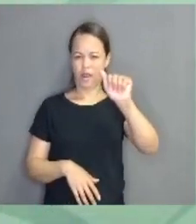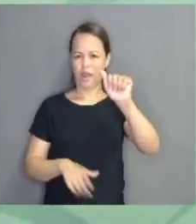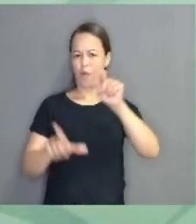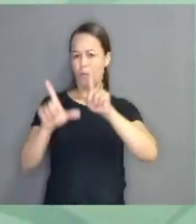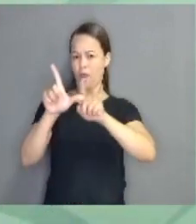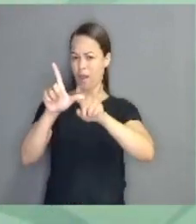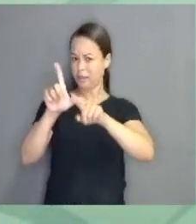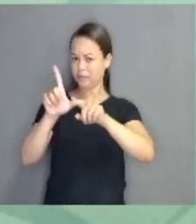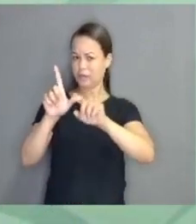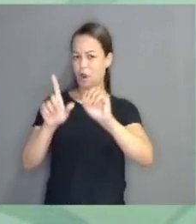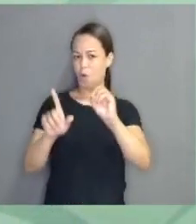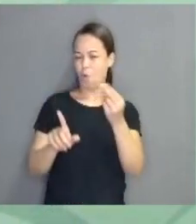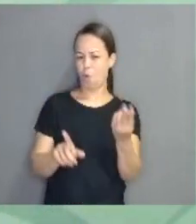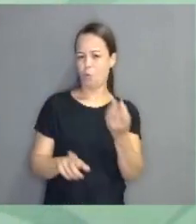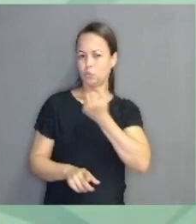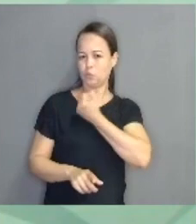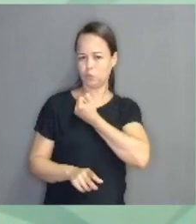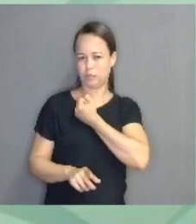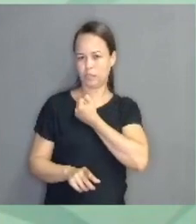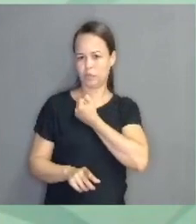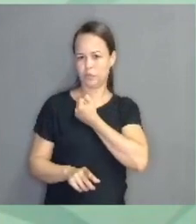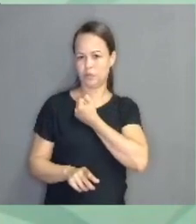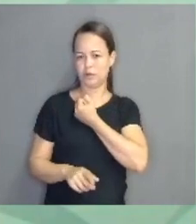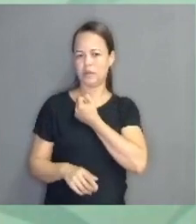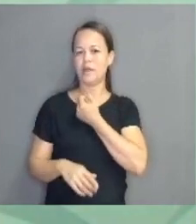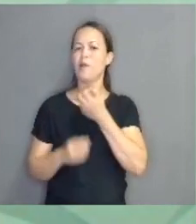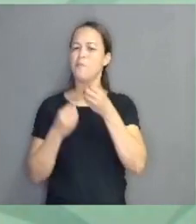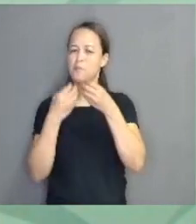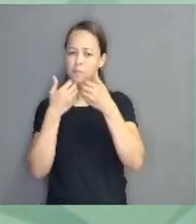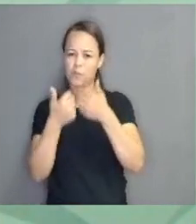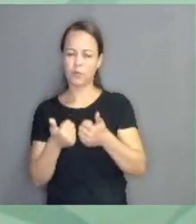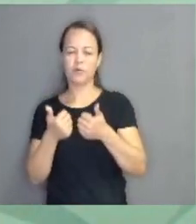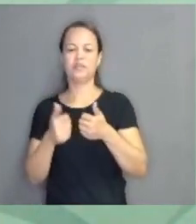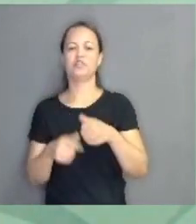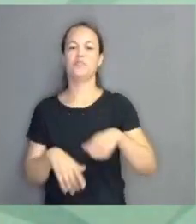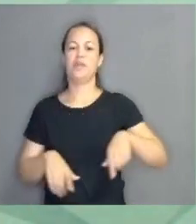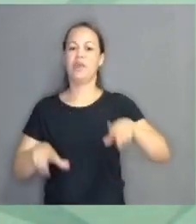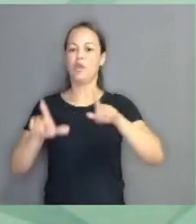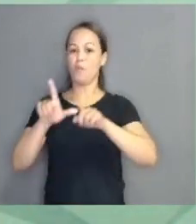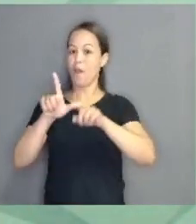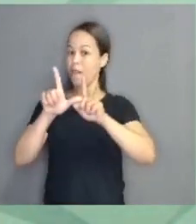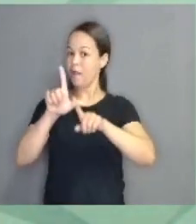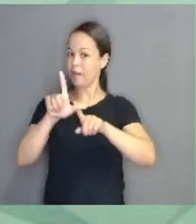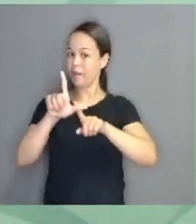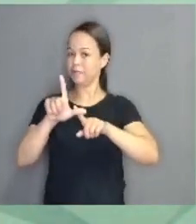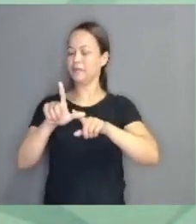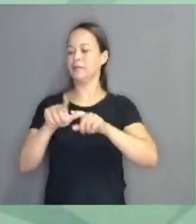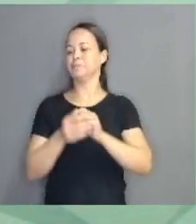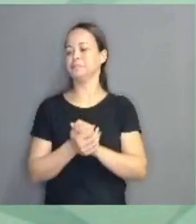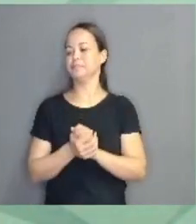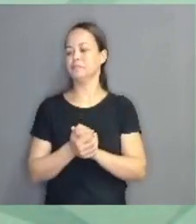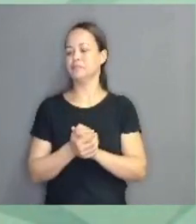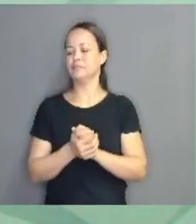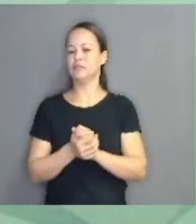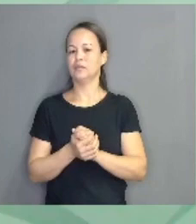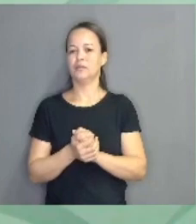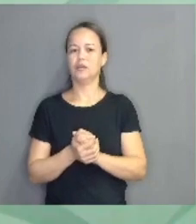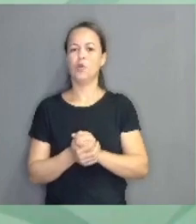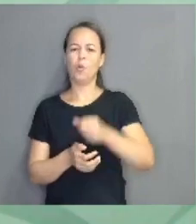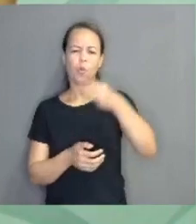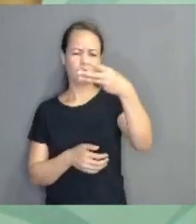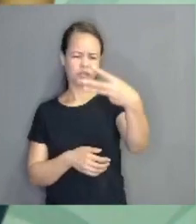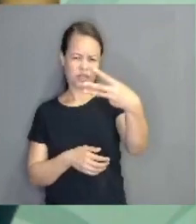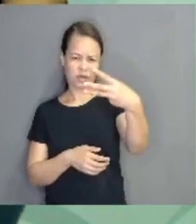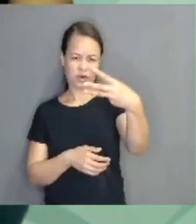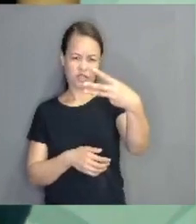número? Isso mesmo, é uma letra. O 3 é uma letra ou